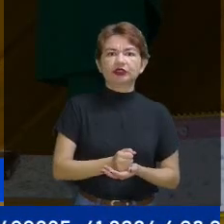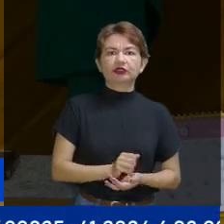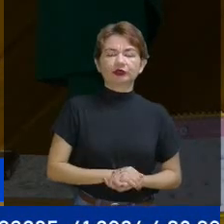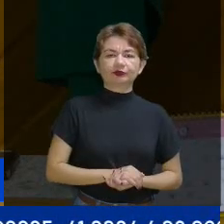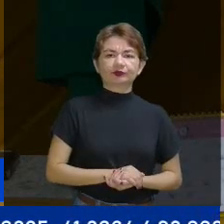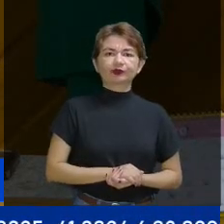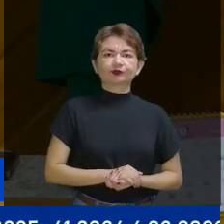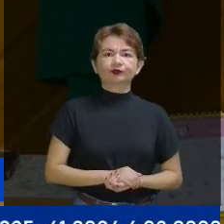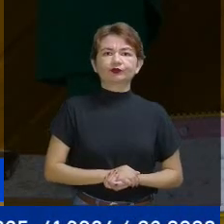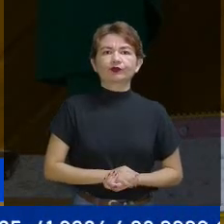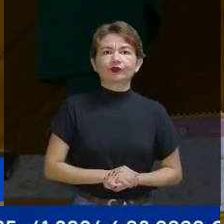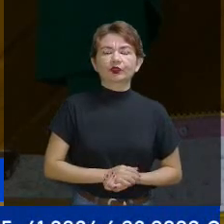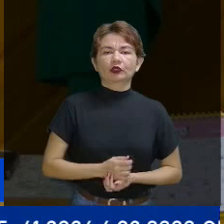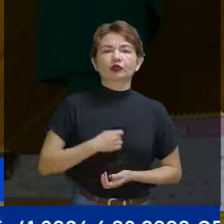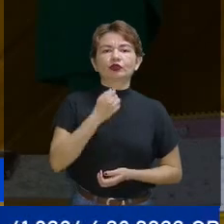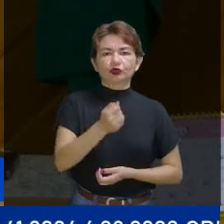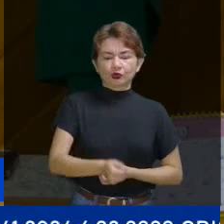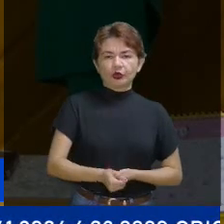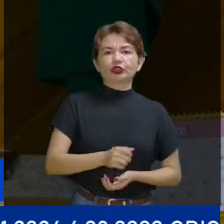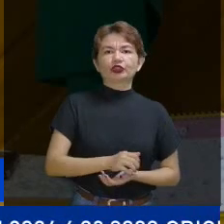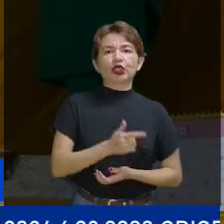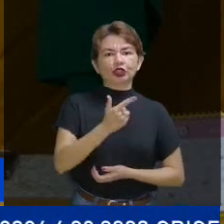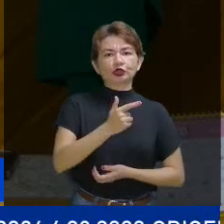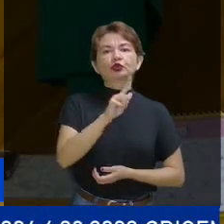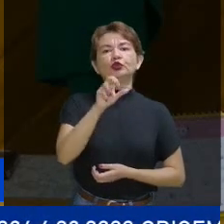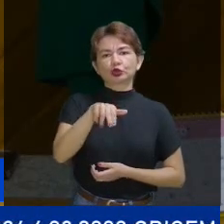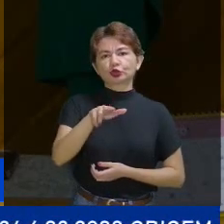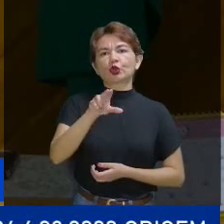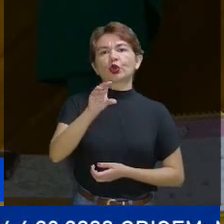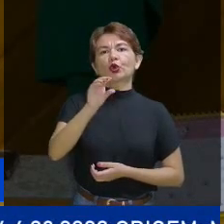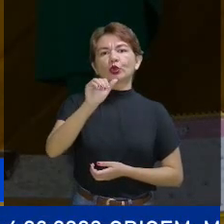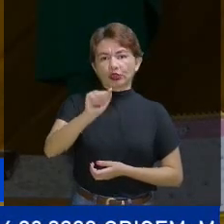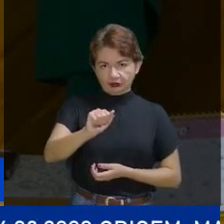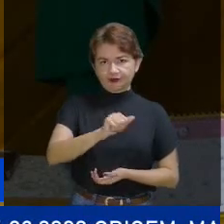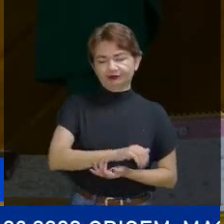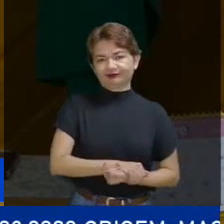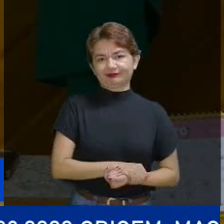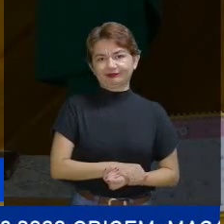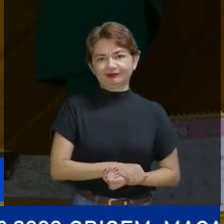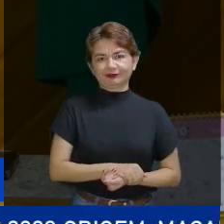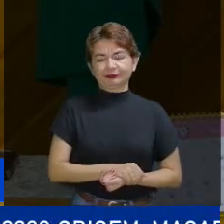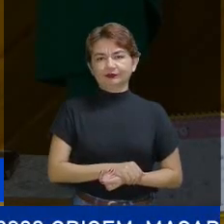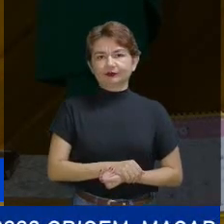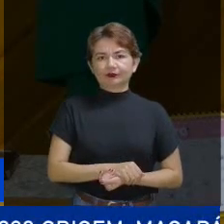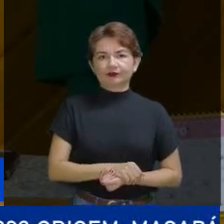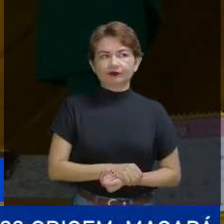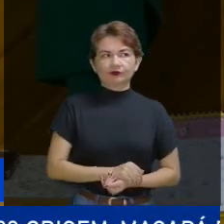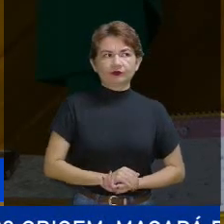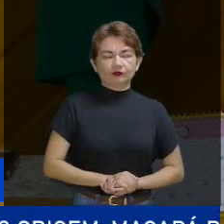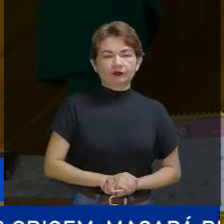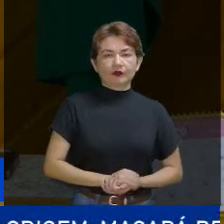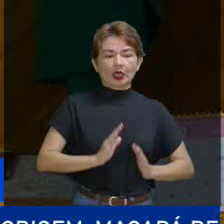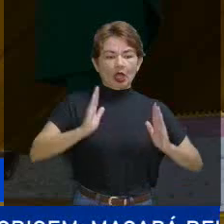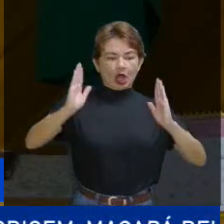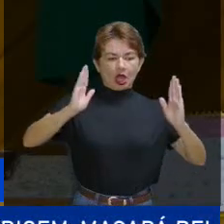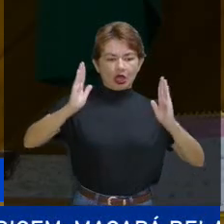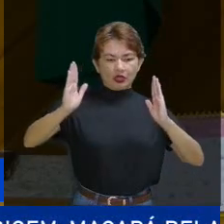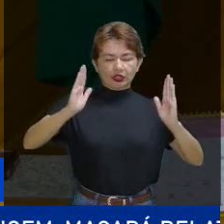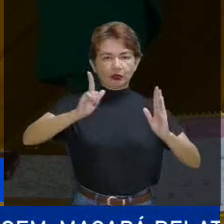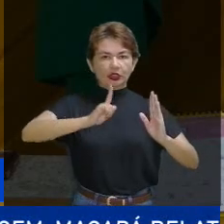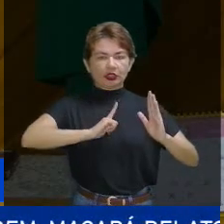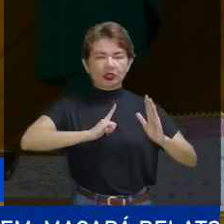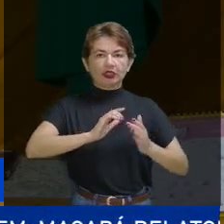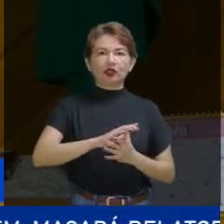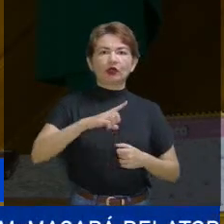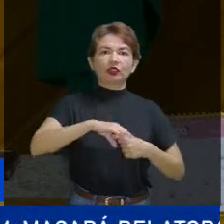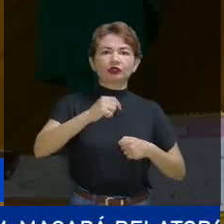decisão do juízo titular da segunda zona eleitoral. Tempus regi acto, então nós temos aí o